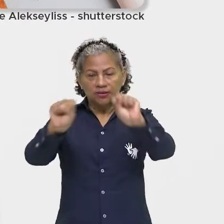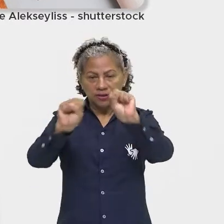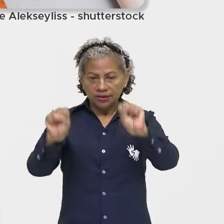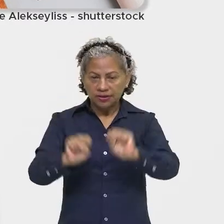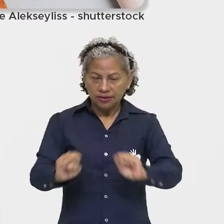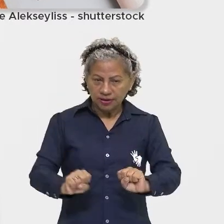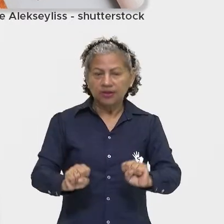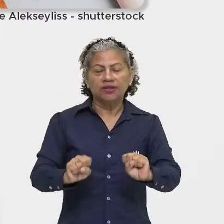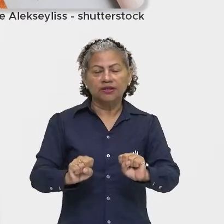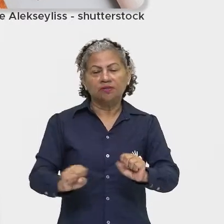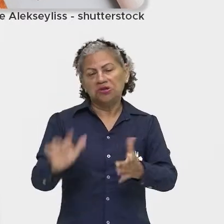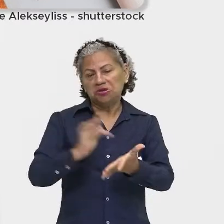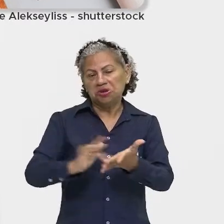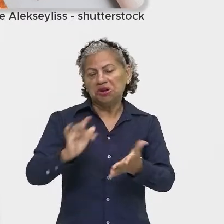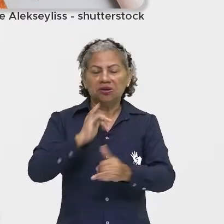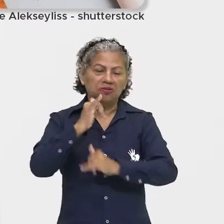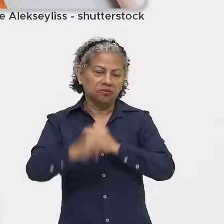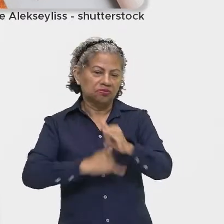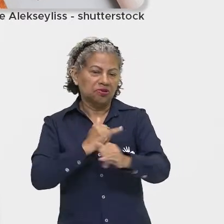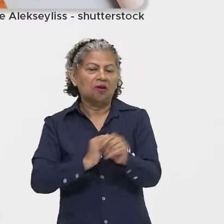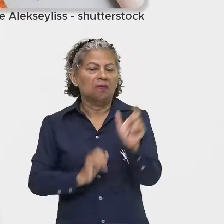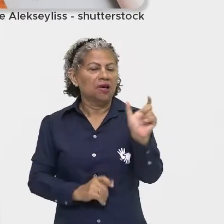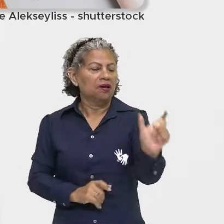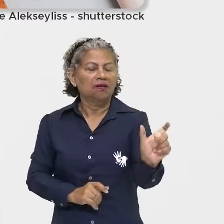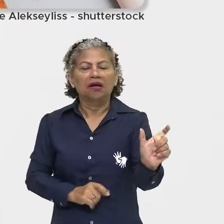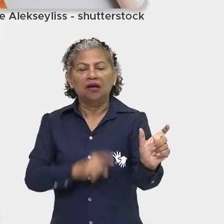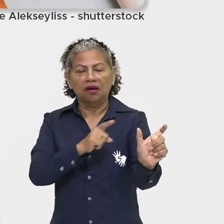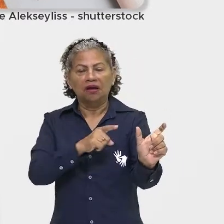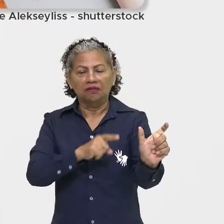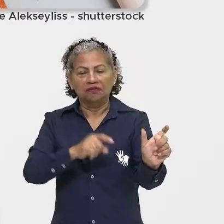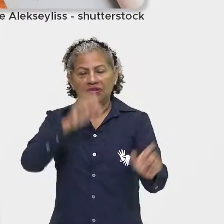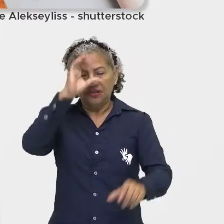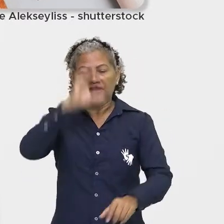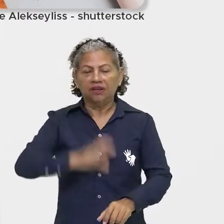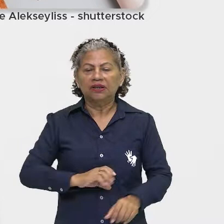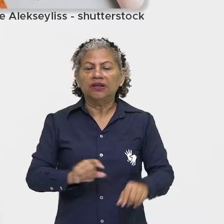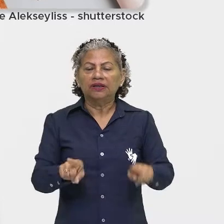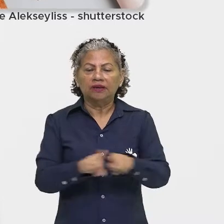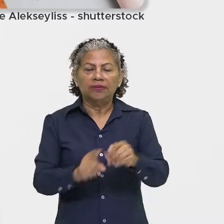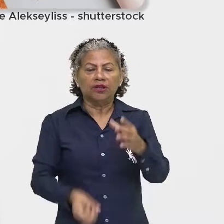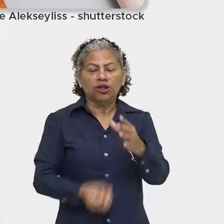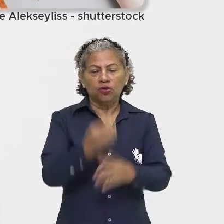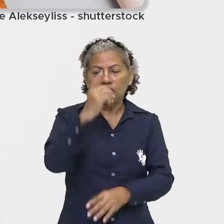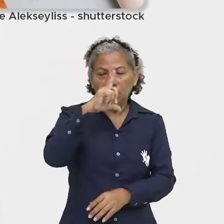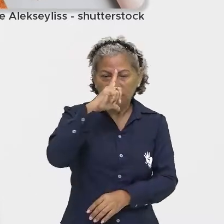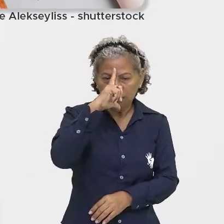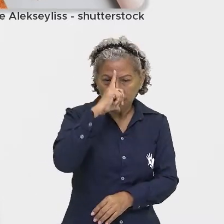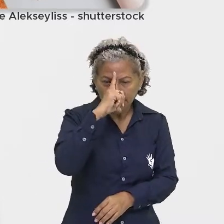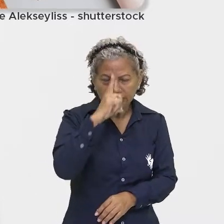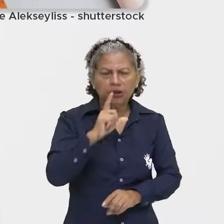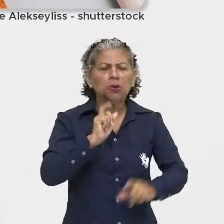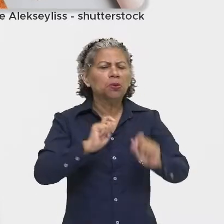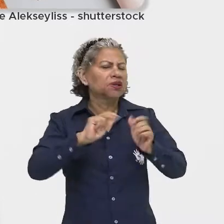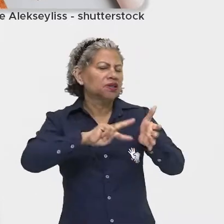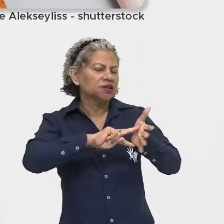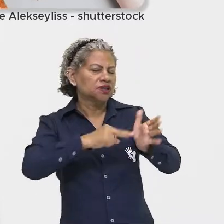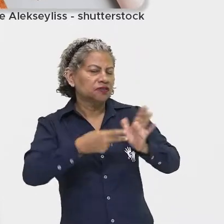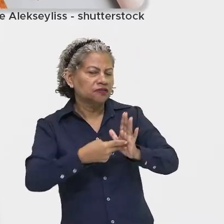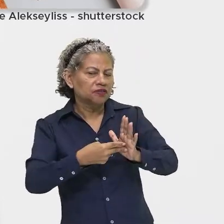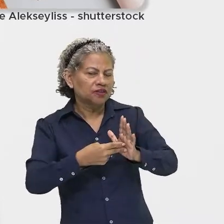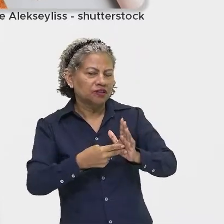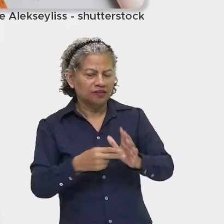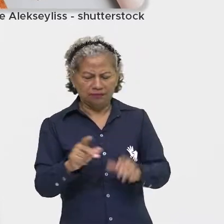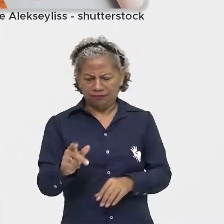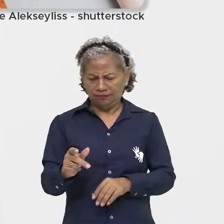digital. Assim como cidadão, a palavra digital também tem sua origem do latim. Tá? Dígitos, que significa dedo,